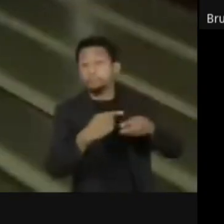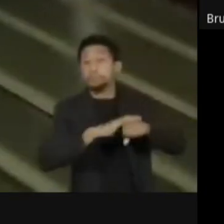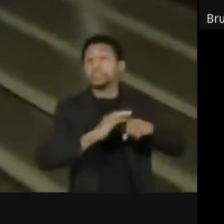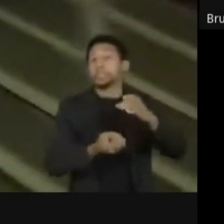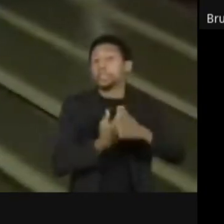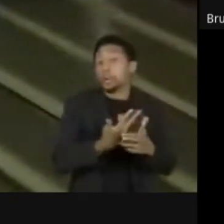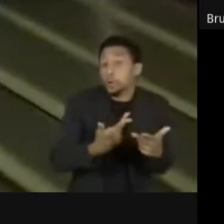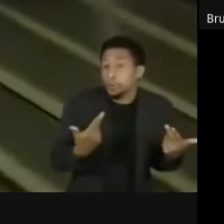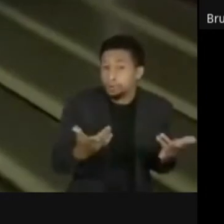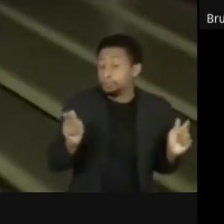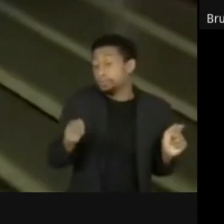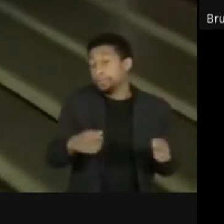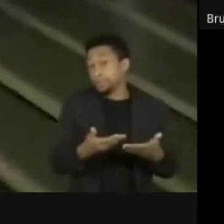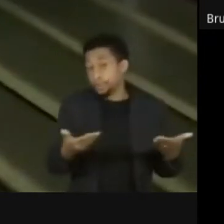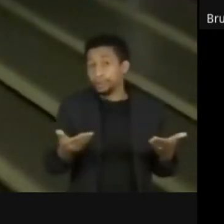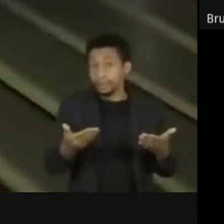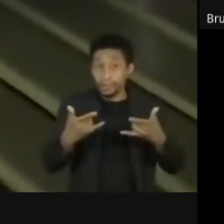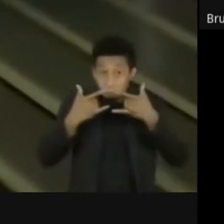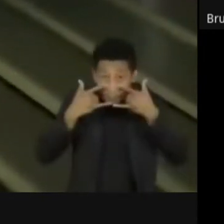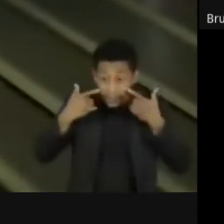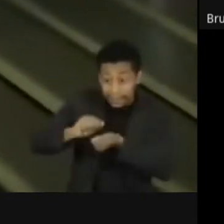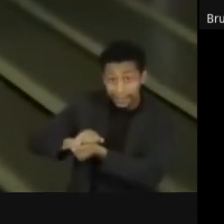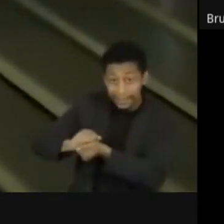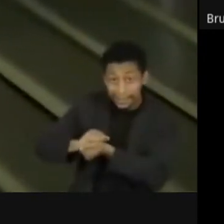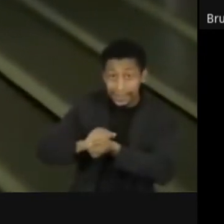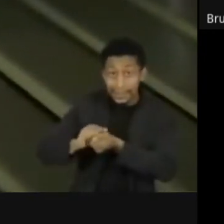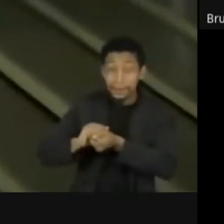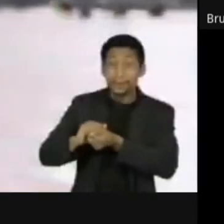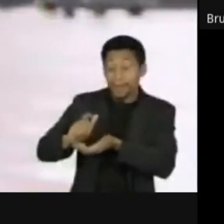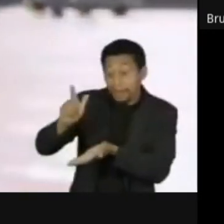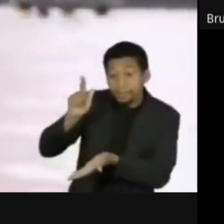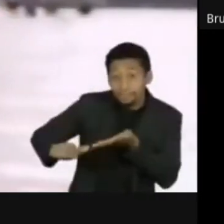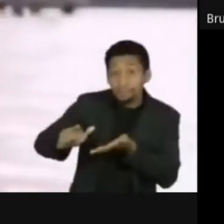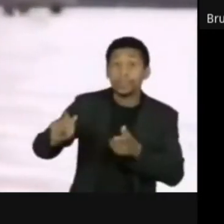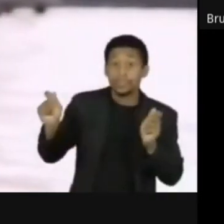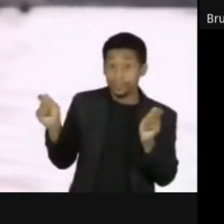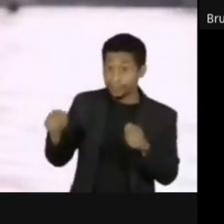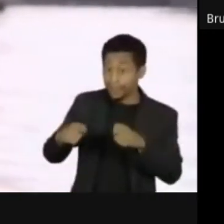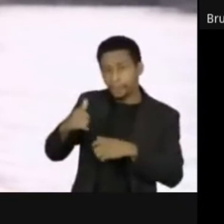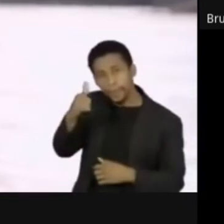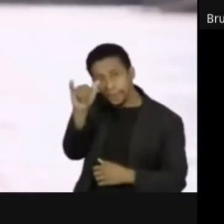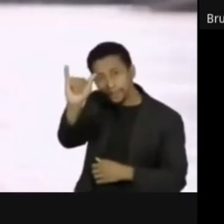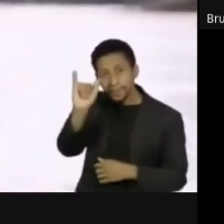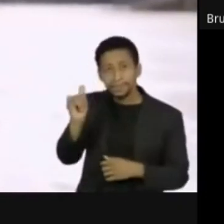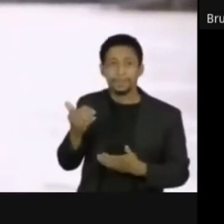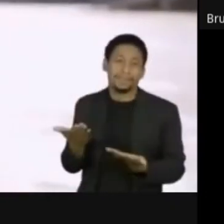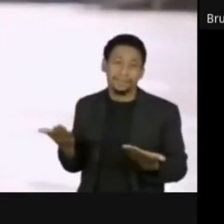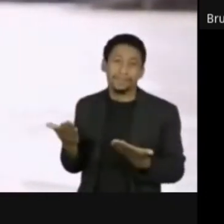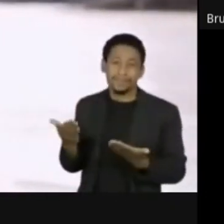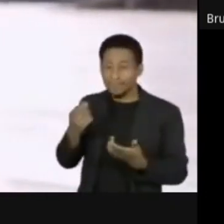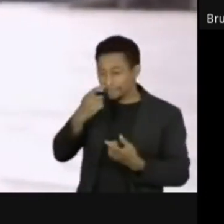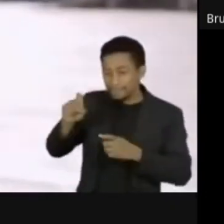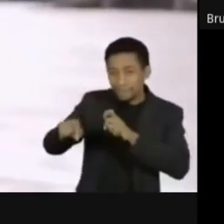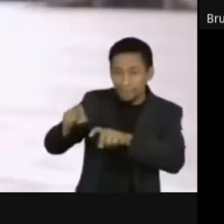de upcycling com essas máscaras, obviamente, depois de limpas e esterilizadas, para assim a gente conseguir evitar que o máximo possível de